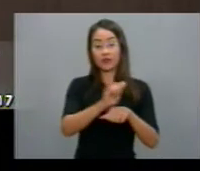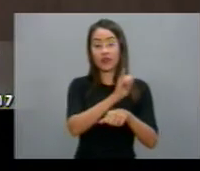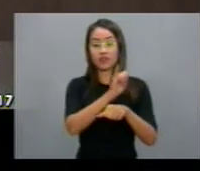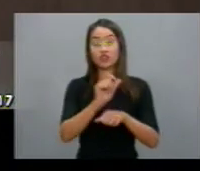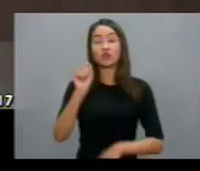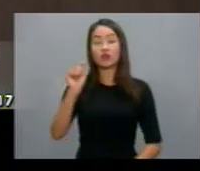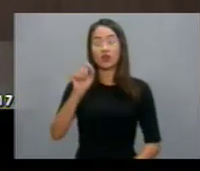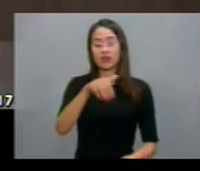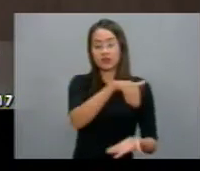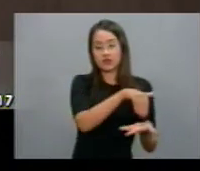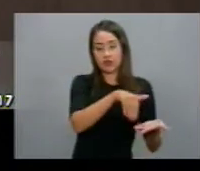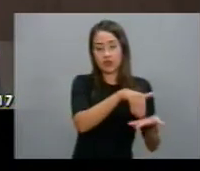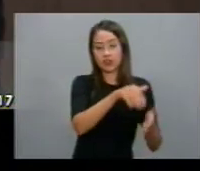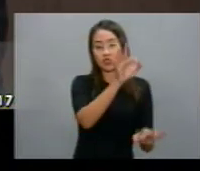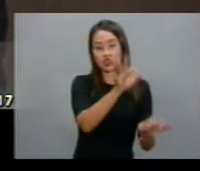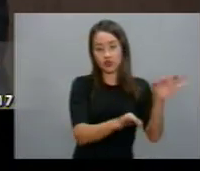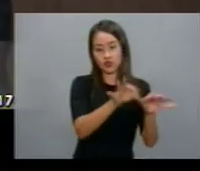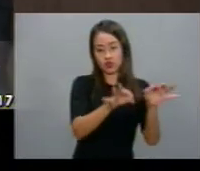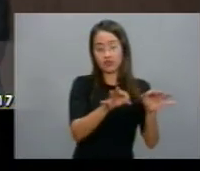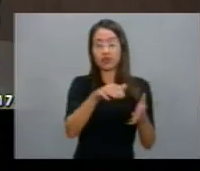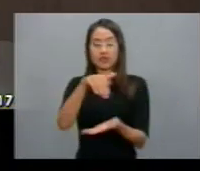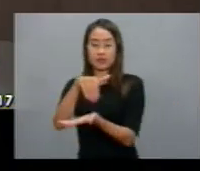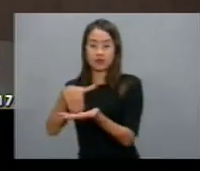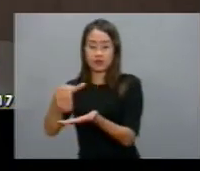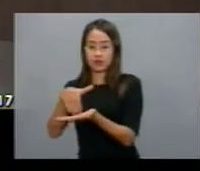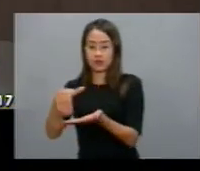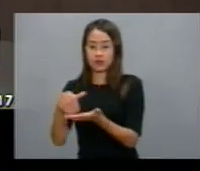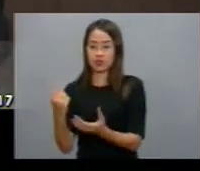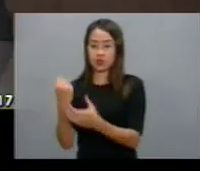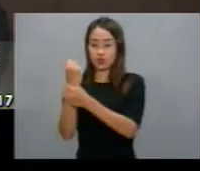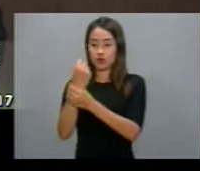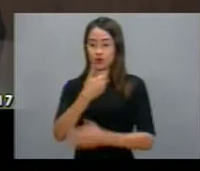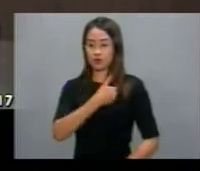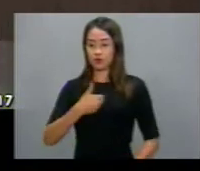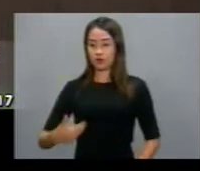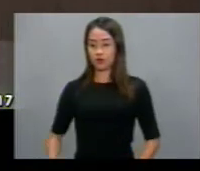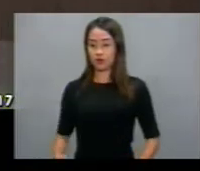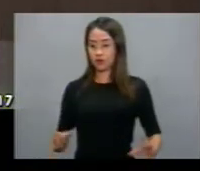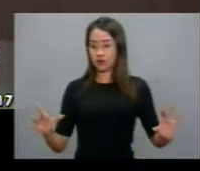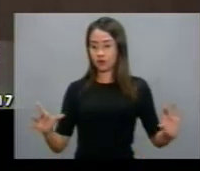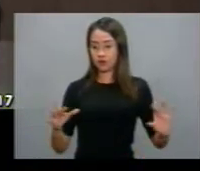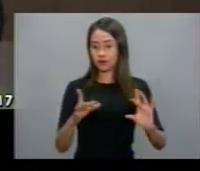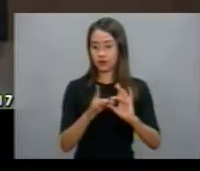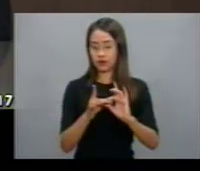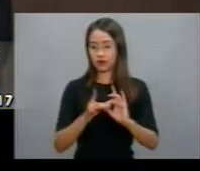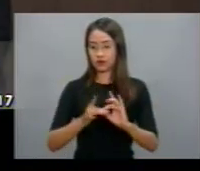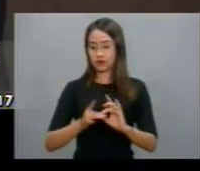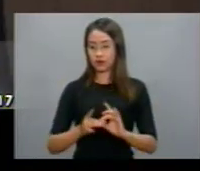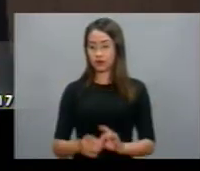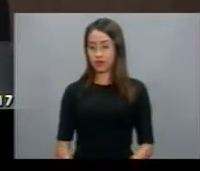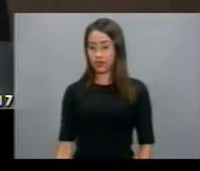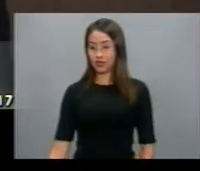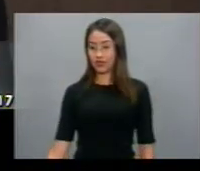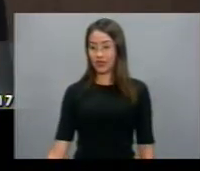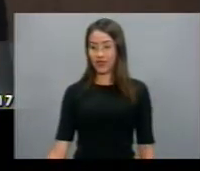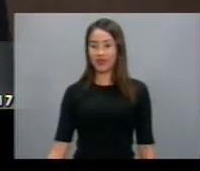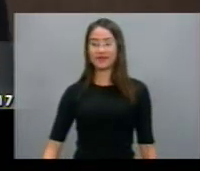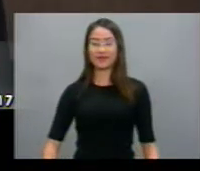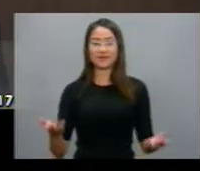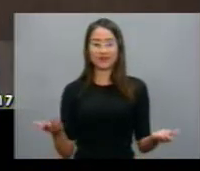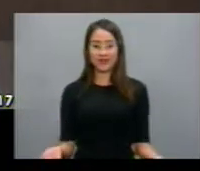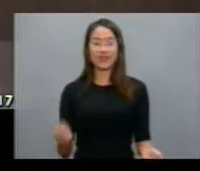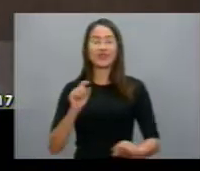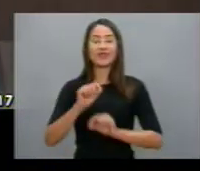de Justiça e a Secretaria de Segurança Pública. As inteligências de um e de outro têm que dialogar. O lugar para